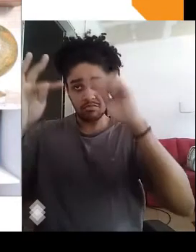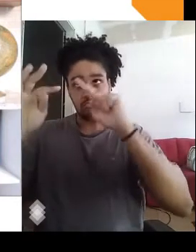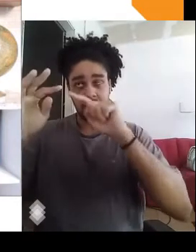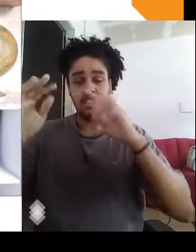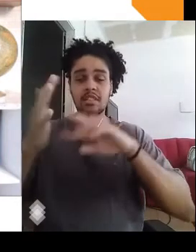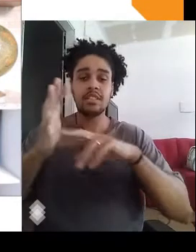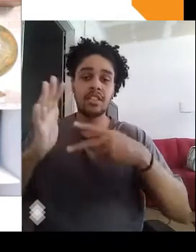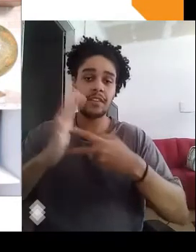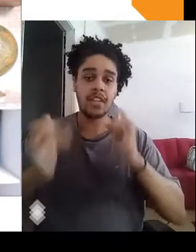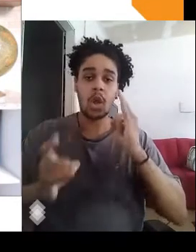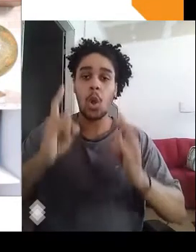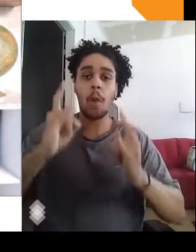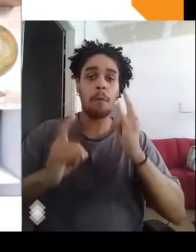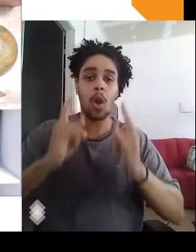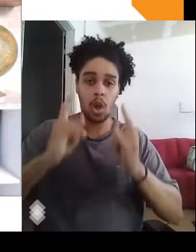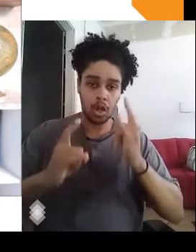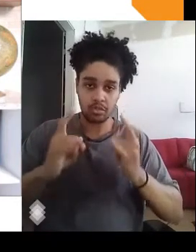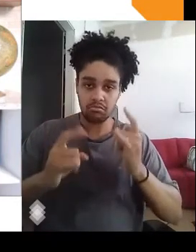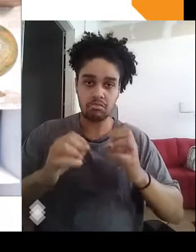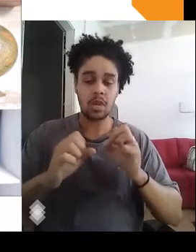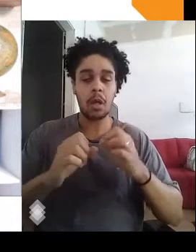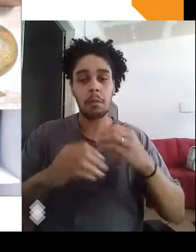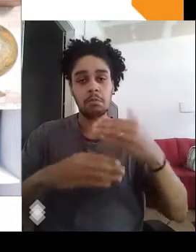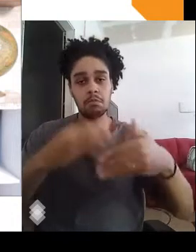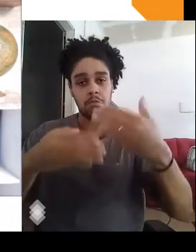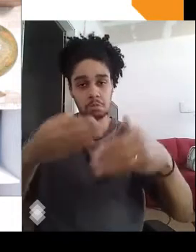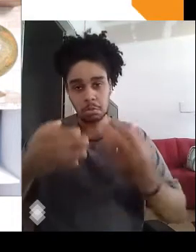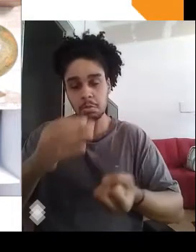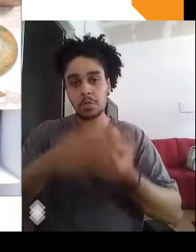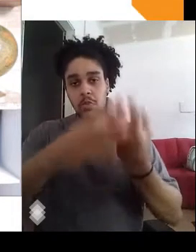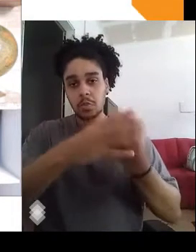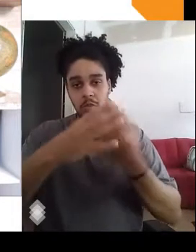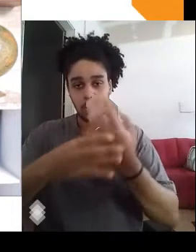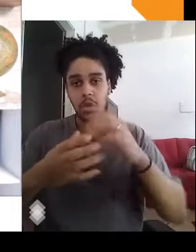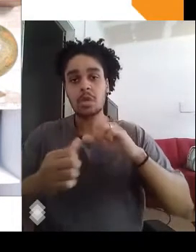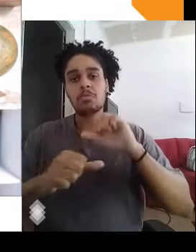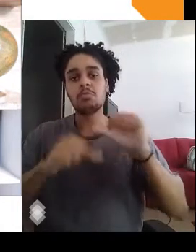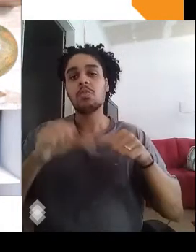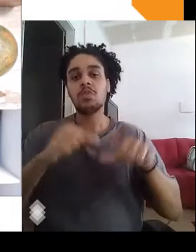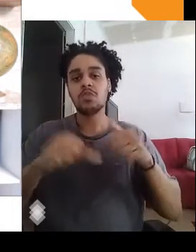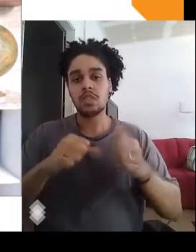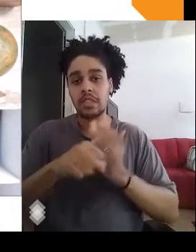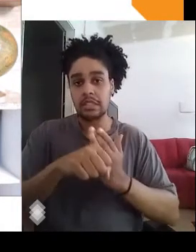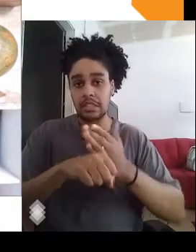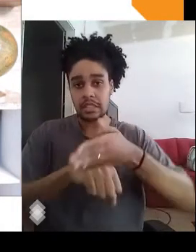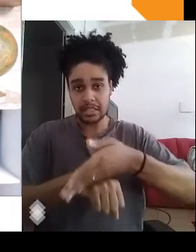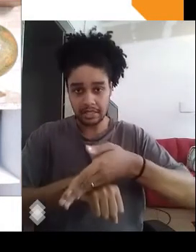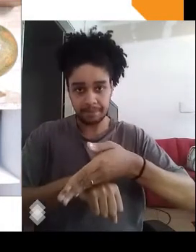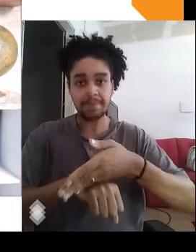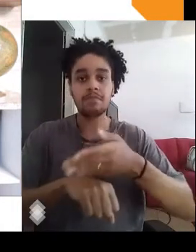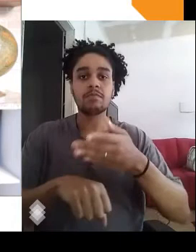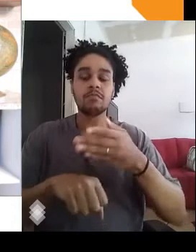a introdução da robótica no processo produtivo. Esse processo produtivo se modifica,